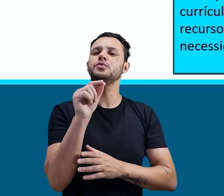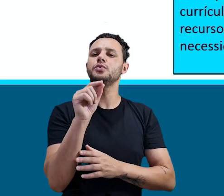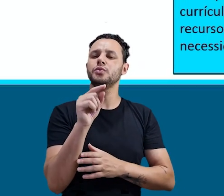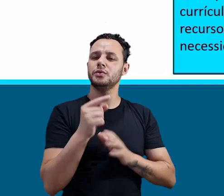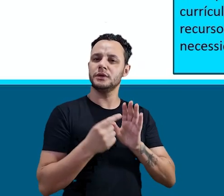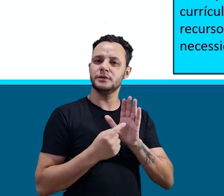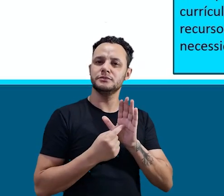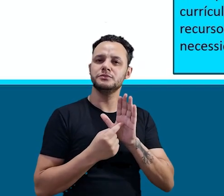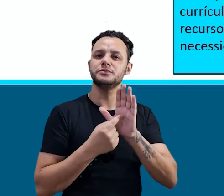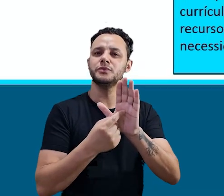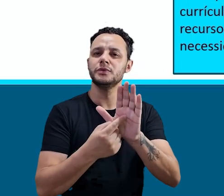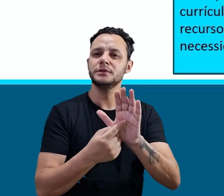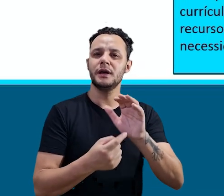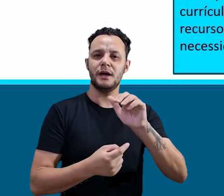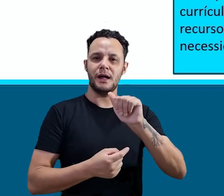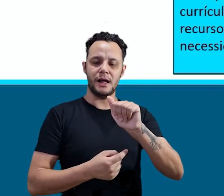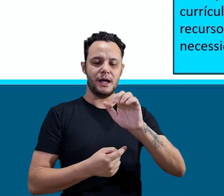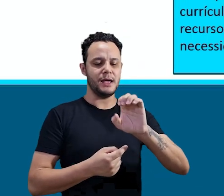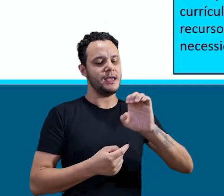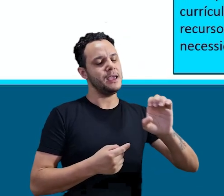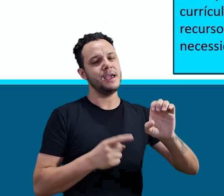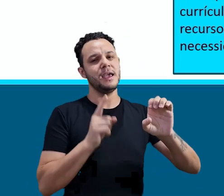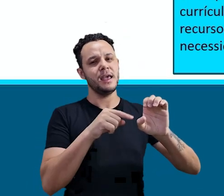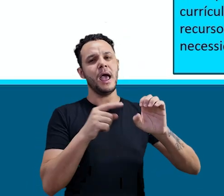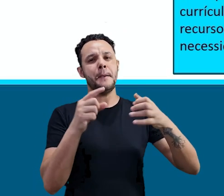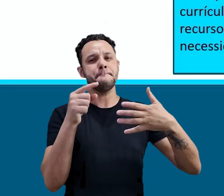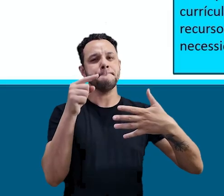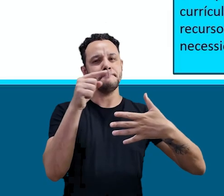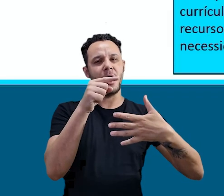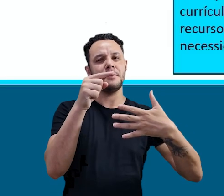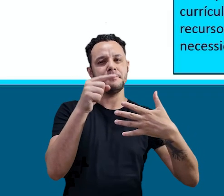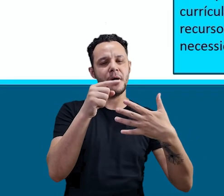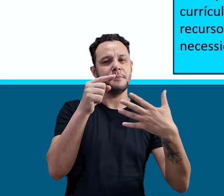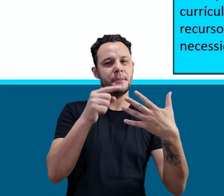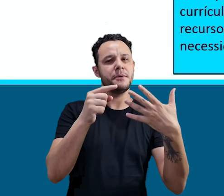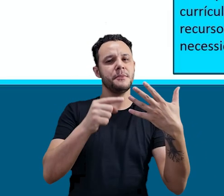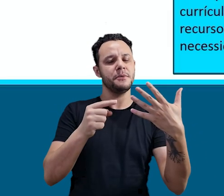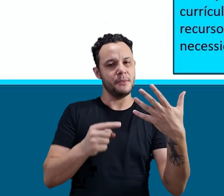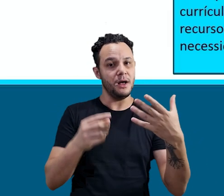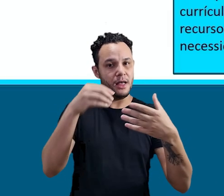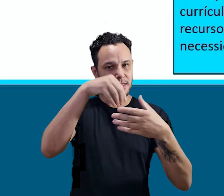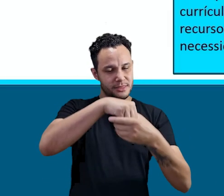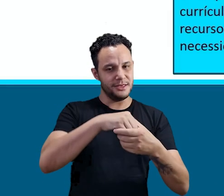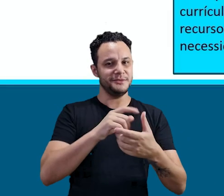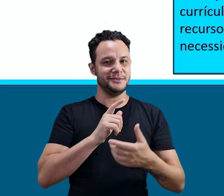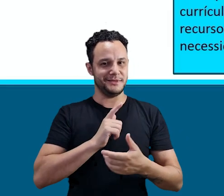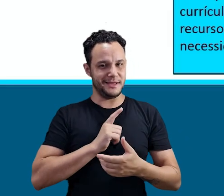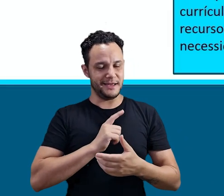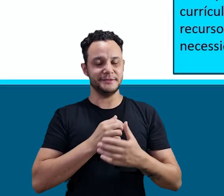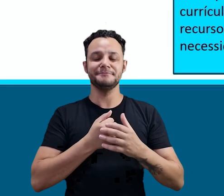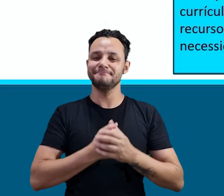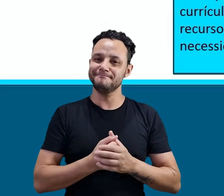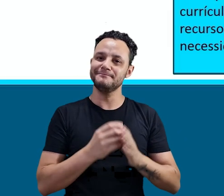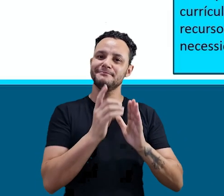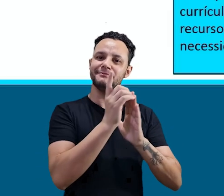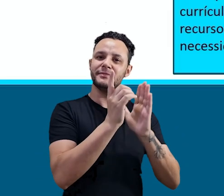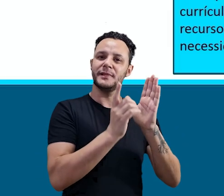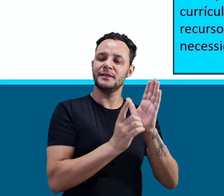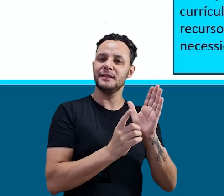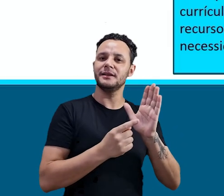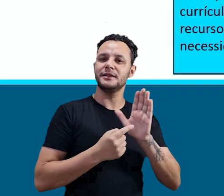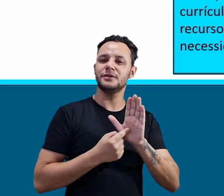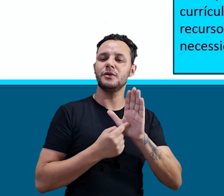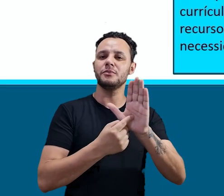6.571, que é o que normatiza melhor o que é o AE e o papel do AE, né? Então, ali diz para a gente